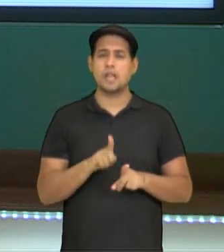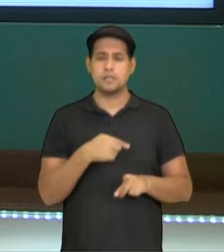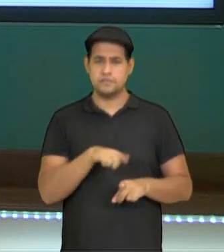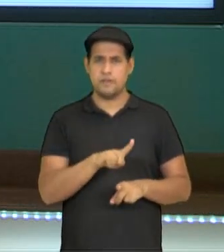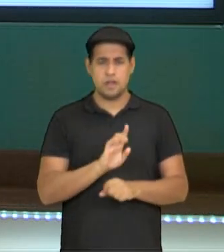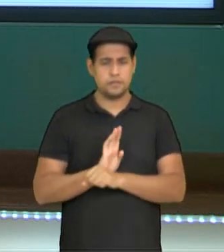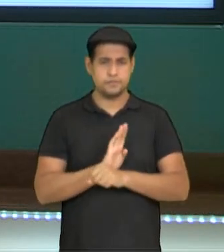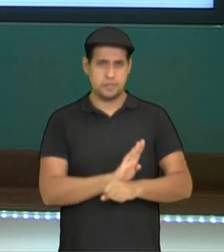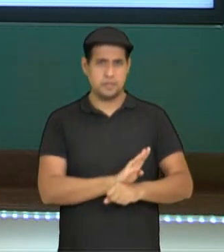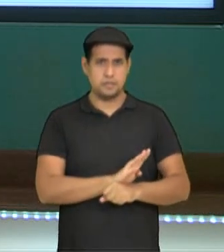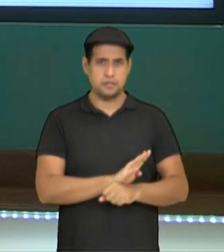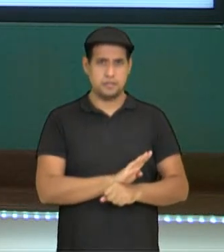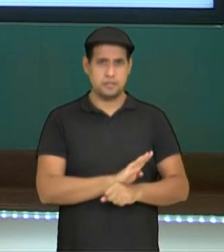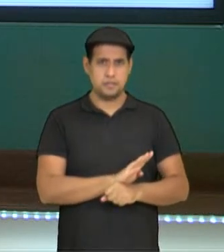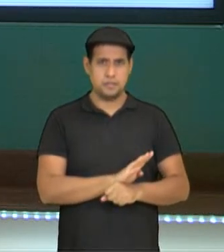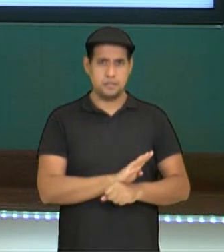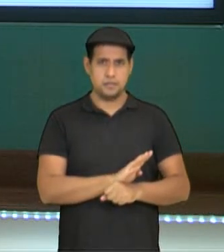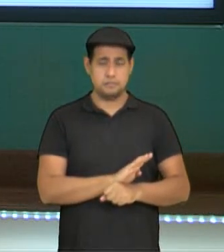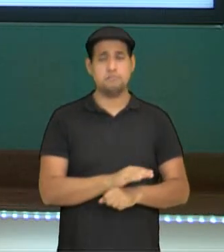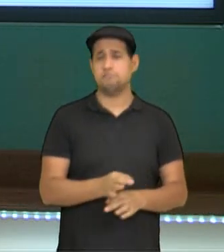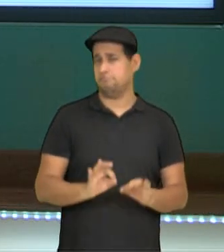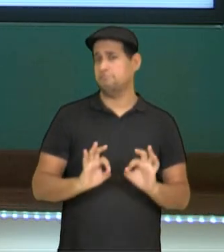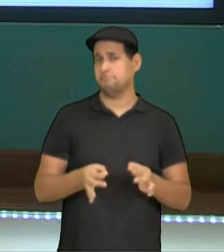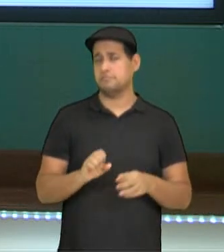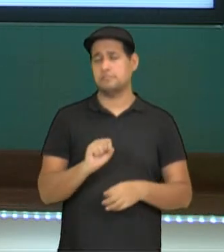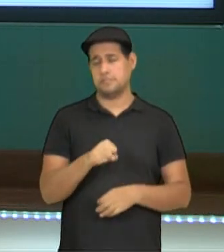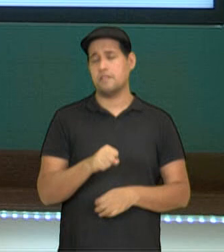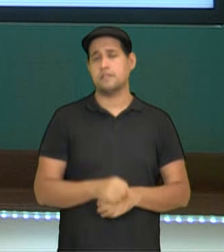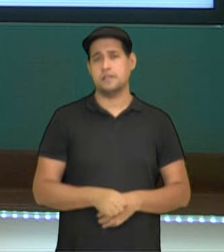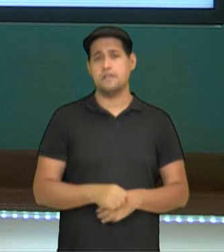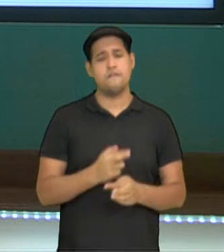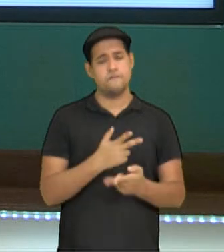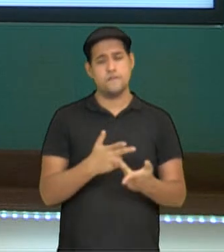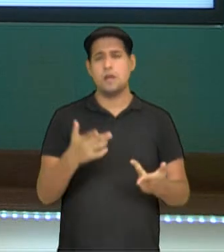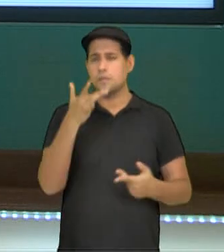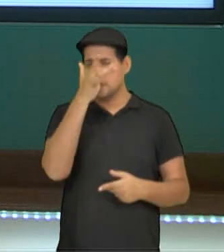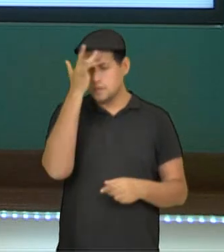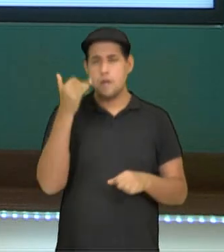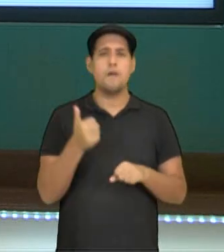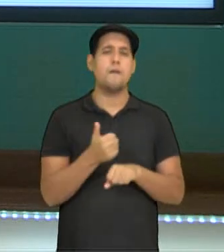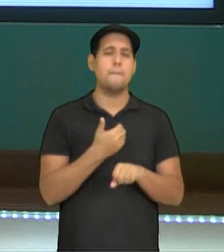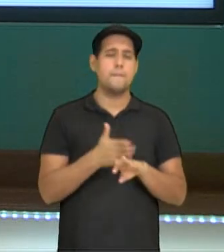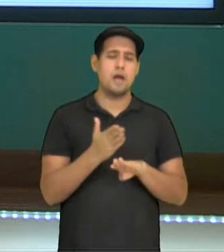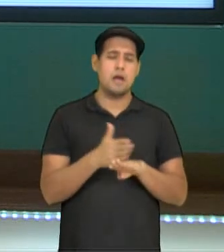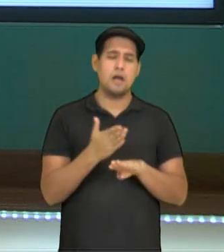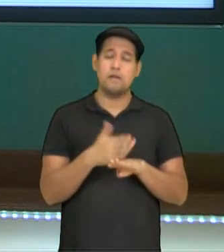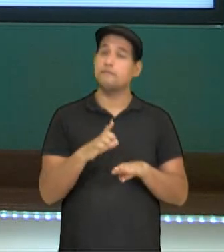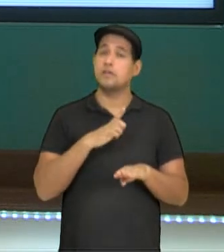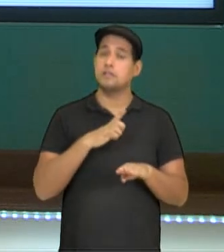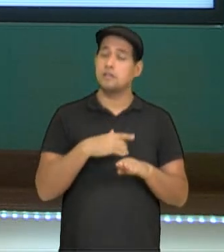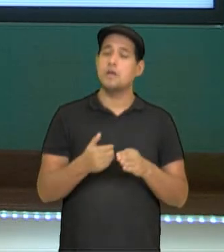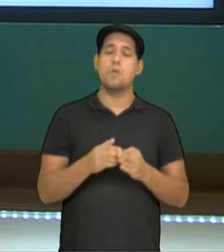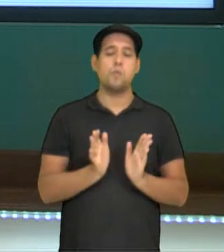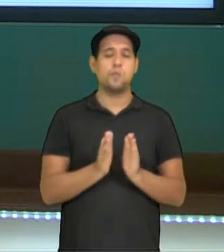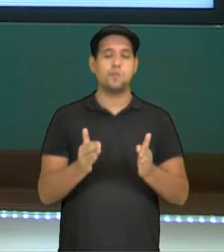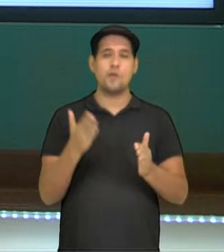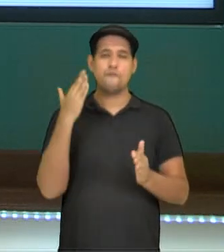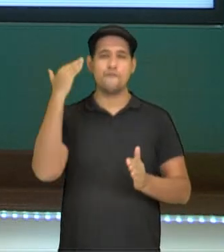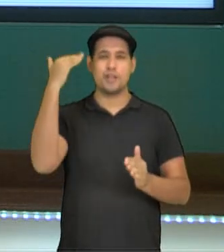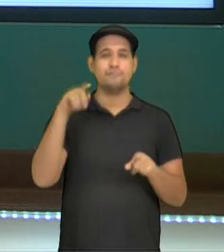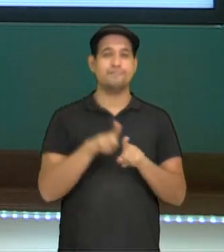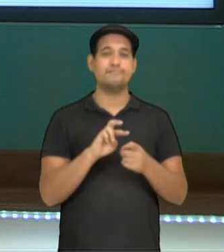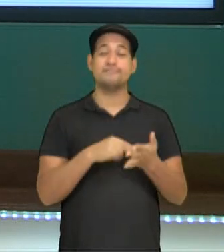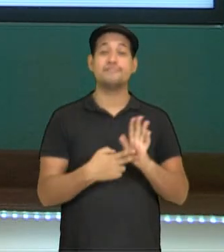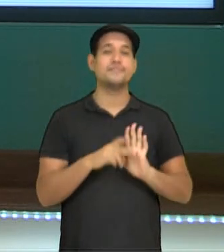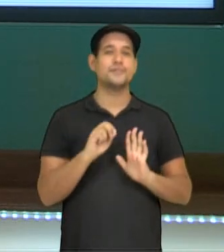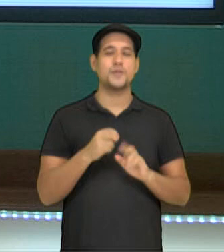vai contribuir? Né? Com certeza sim. Quanto mais pessoas estiverem praticando, vou ter mais pessoas e mais popular, e isso se torna